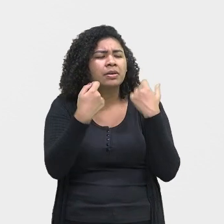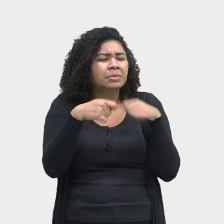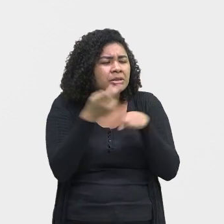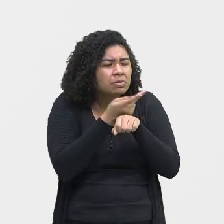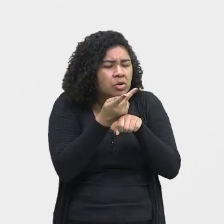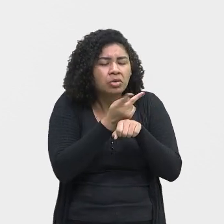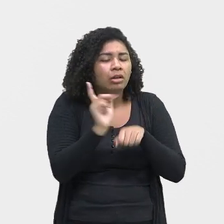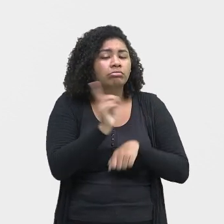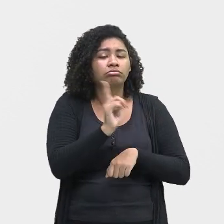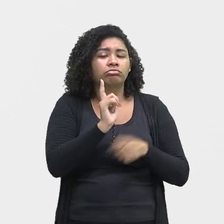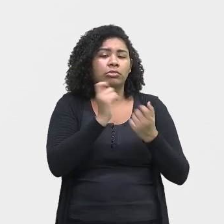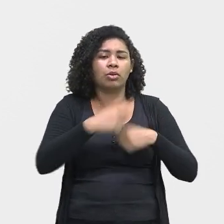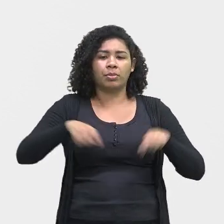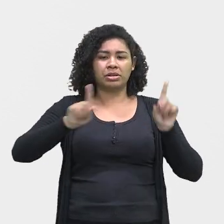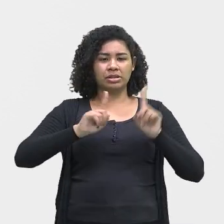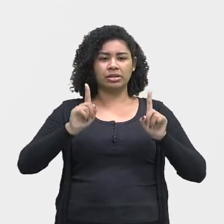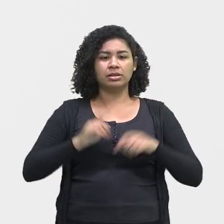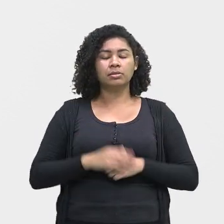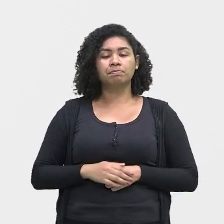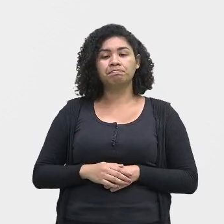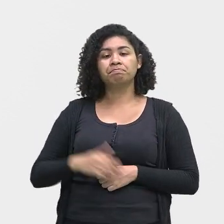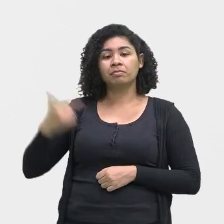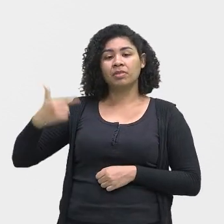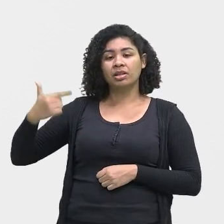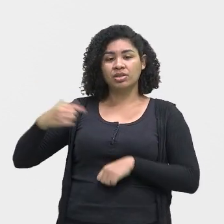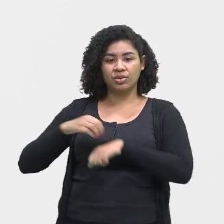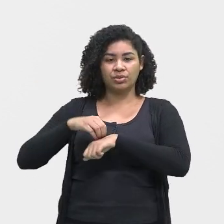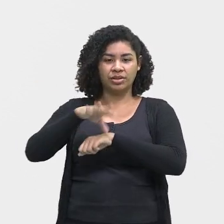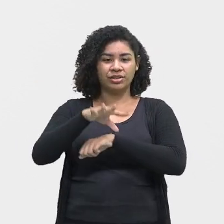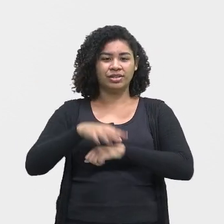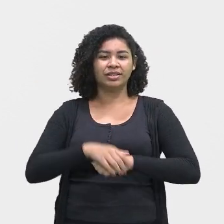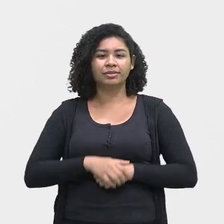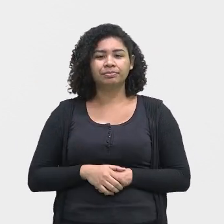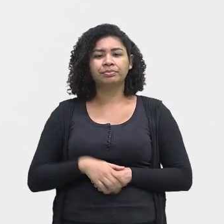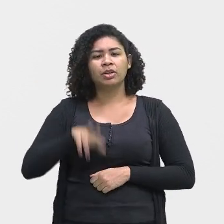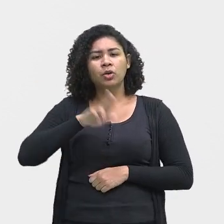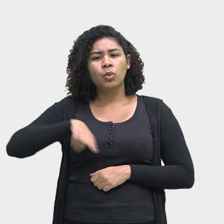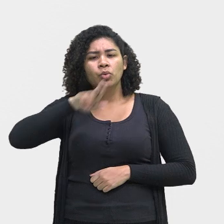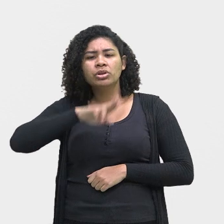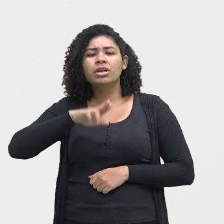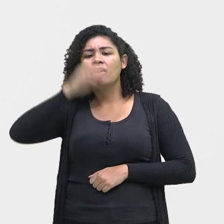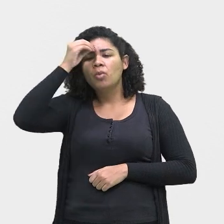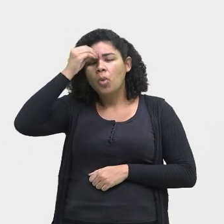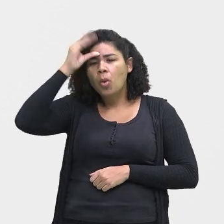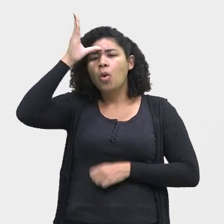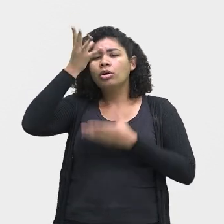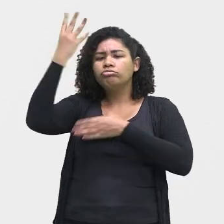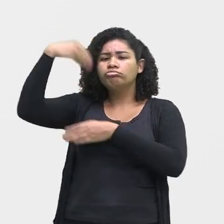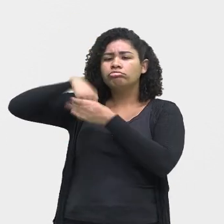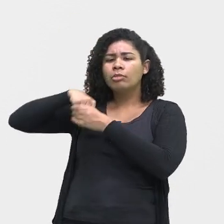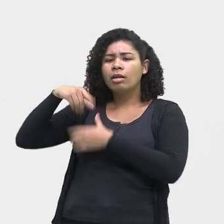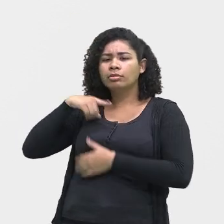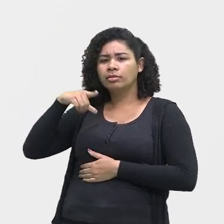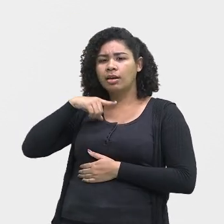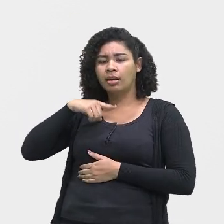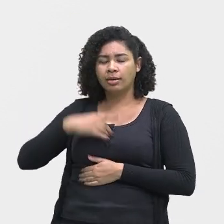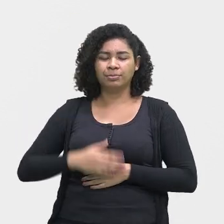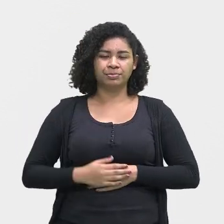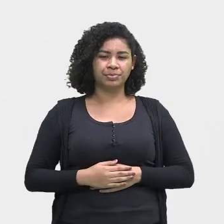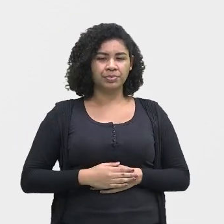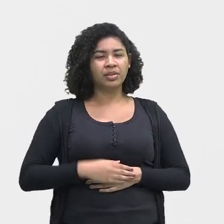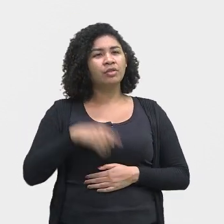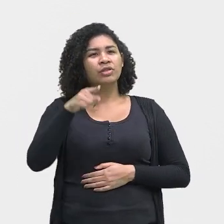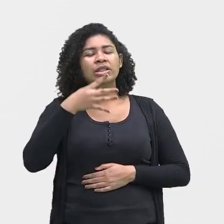você, tá? Vamos lá para outra dica. Usar seu conhecimento prévio sobre o assunto. O que você